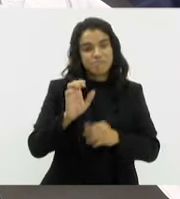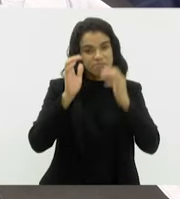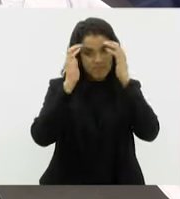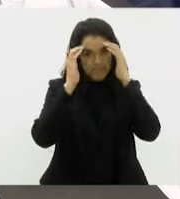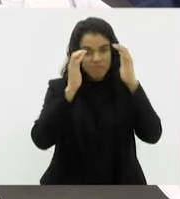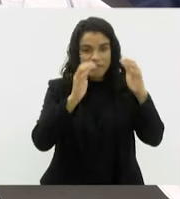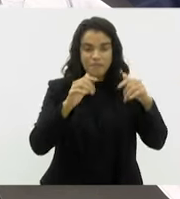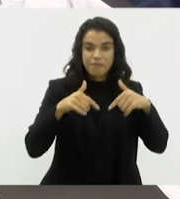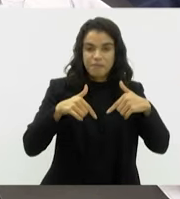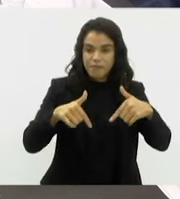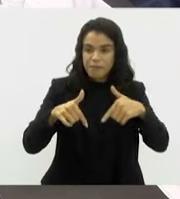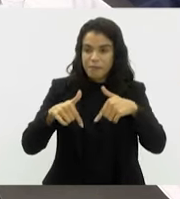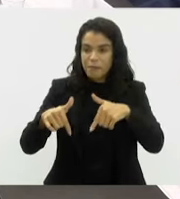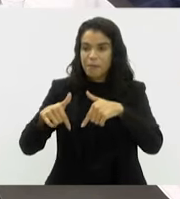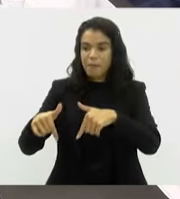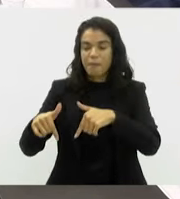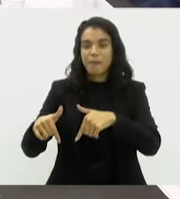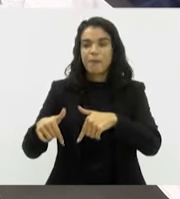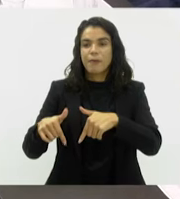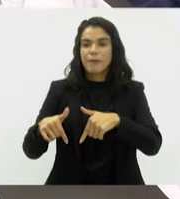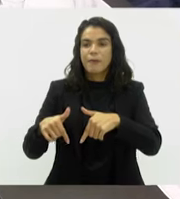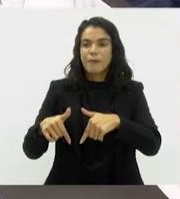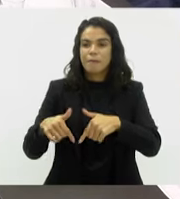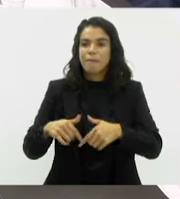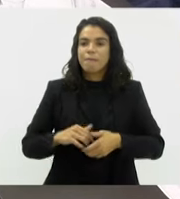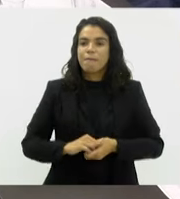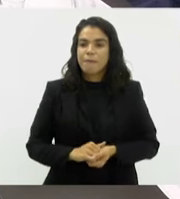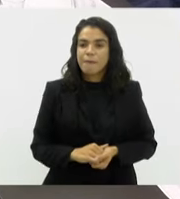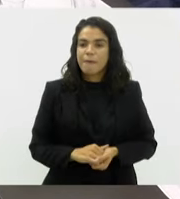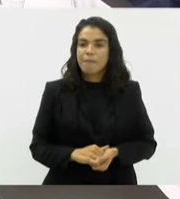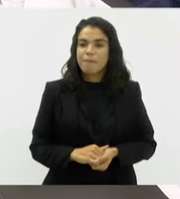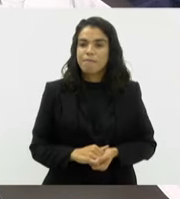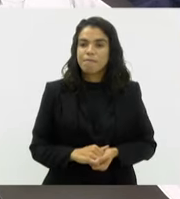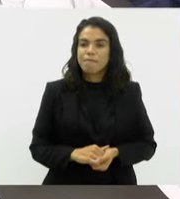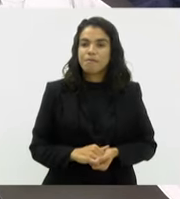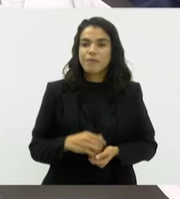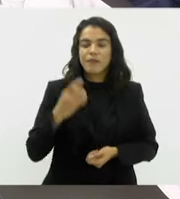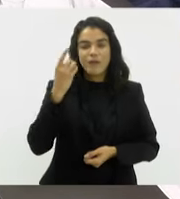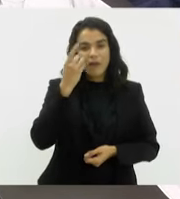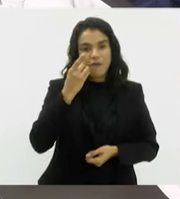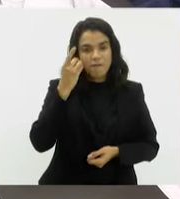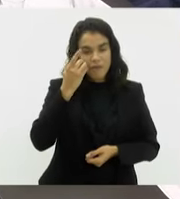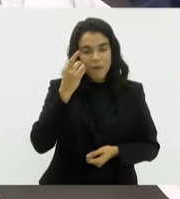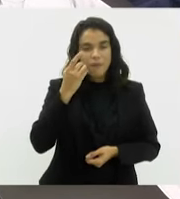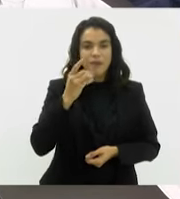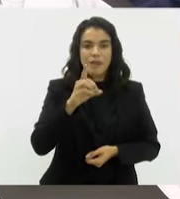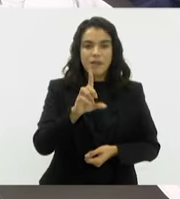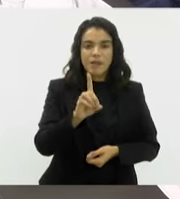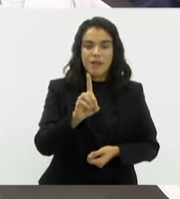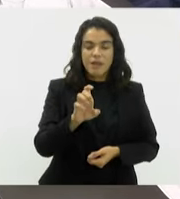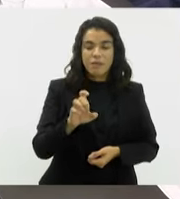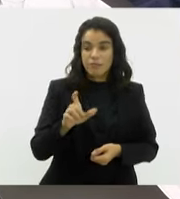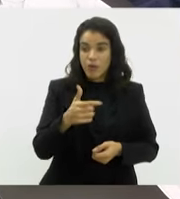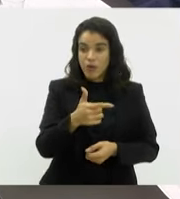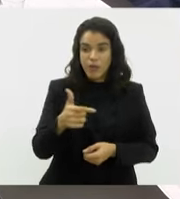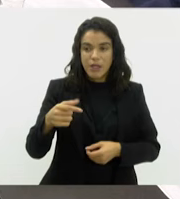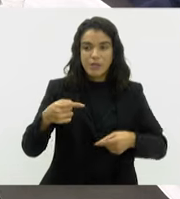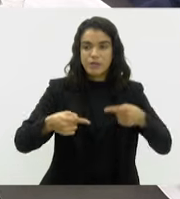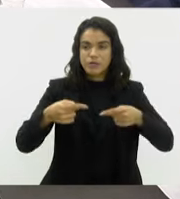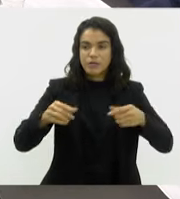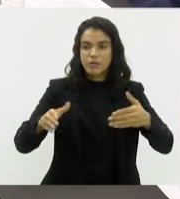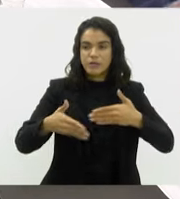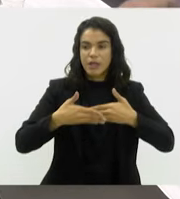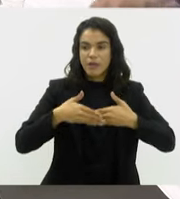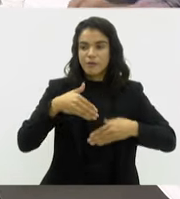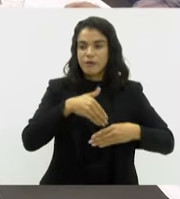seja de deputados de outras legislaturas. Que é essa? Parabenizar o deputado Delarolli pelo parecer. Não havendo quem queira discutir, encerrada a